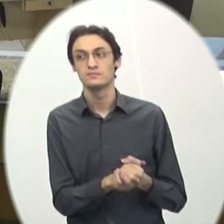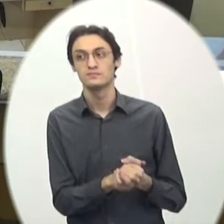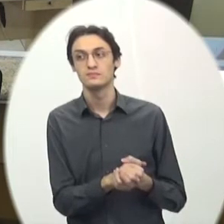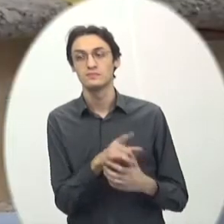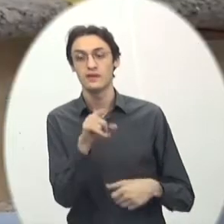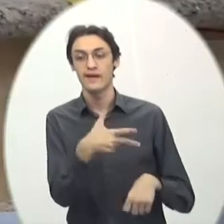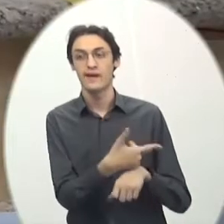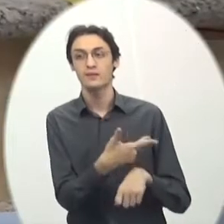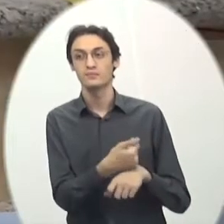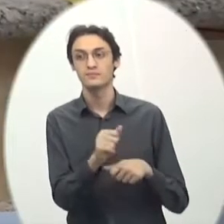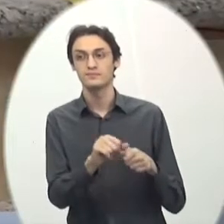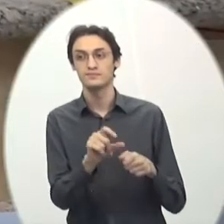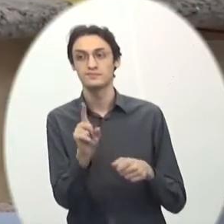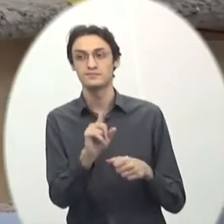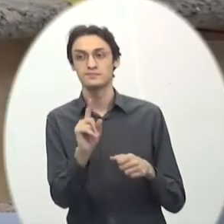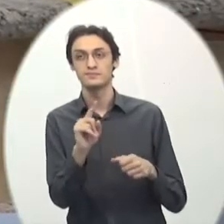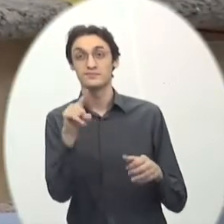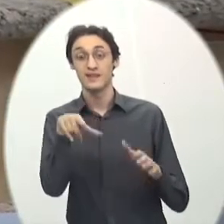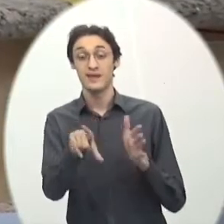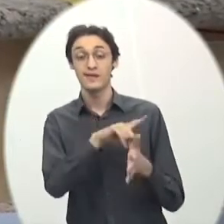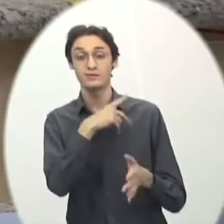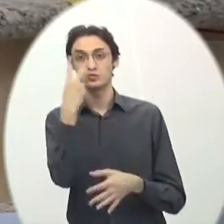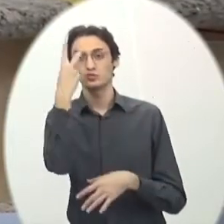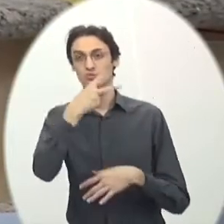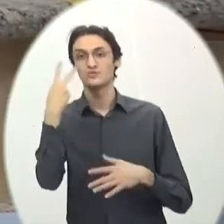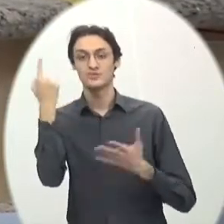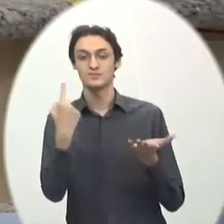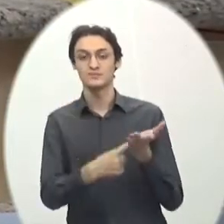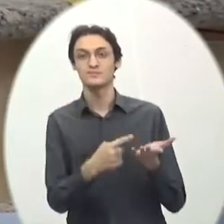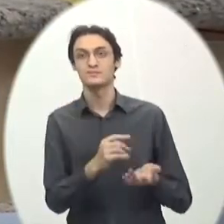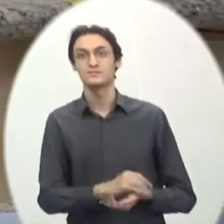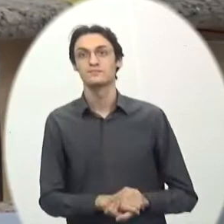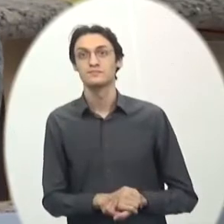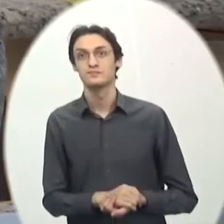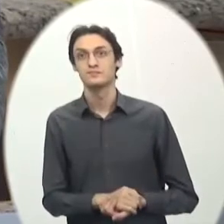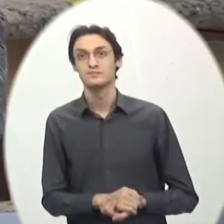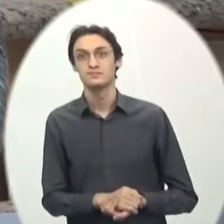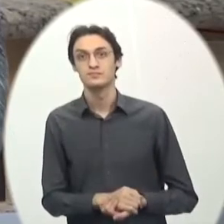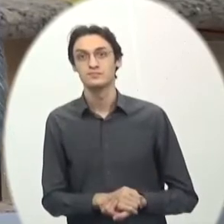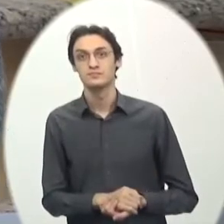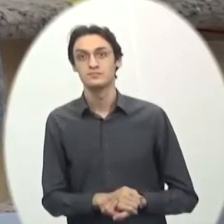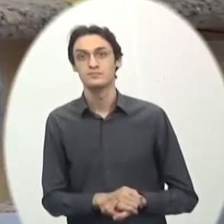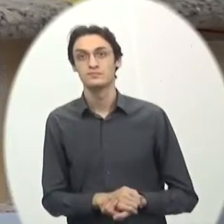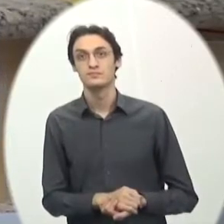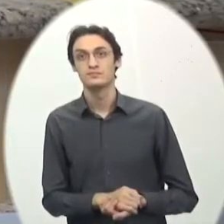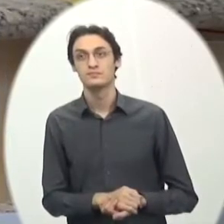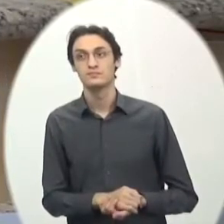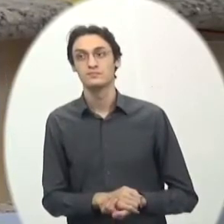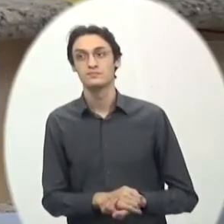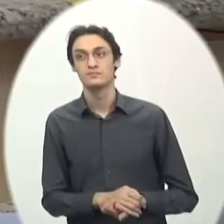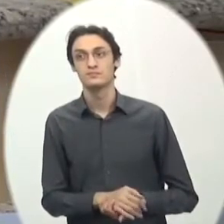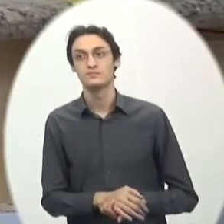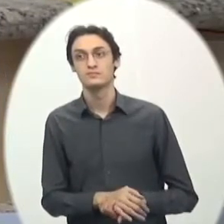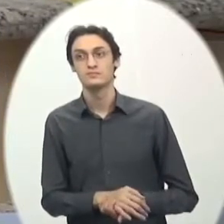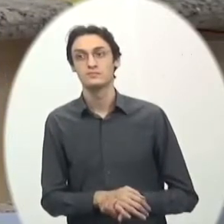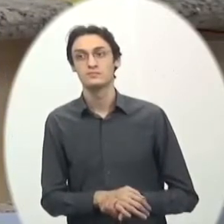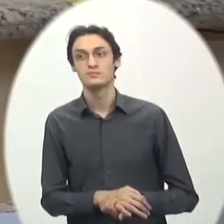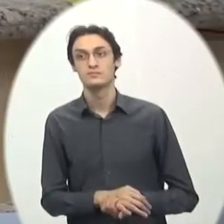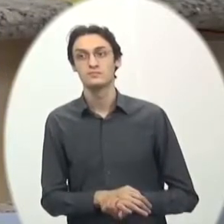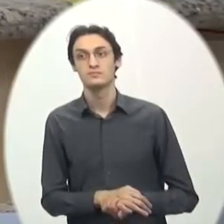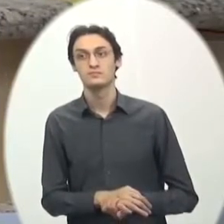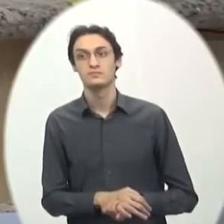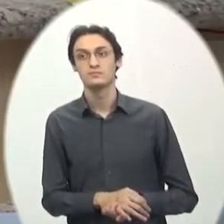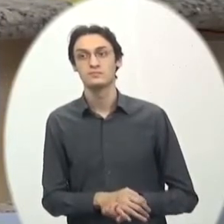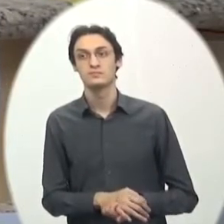é agendamento. Então eu tenho uma, duas horas para montar a equipe. Se eu não encontrar, eu nego. Eu peço para ligar para um outro trabalho de serviço de